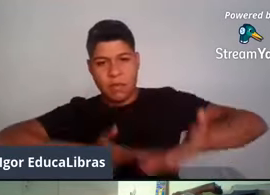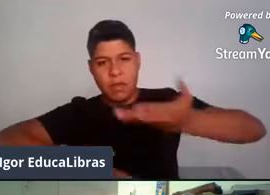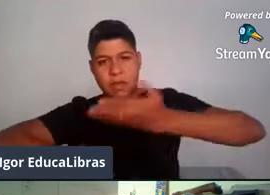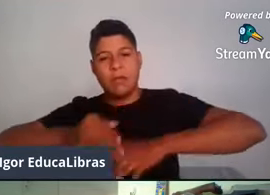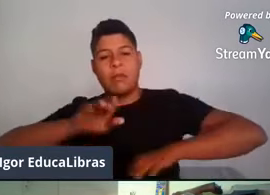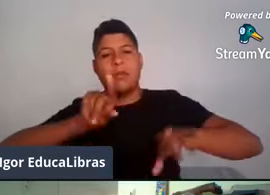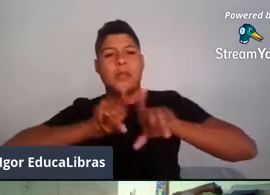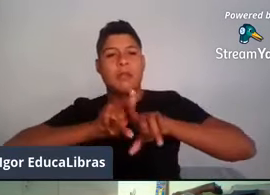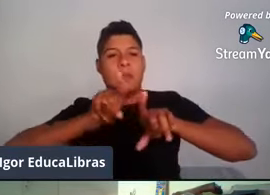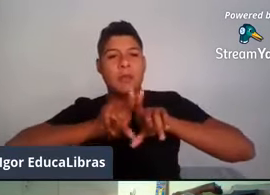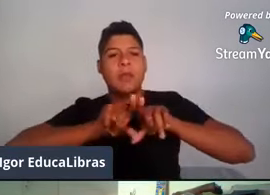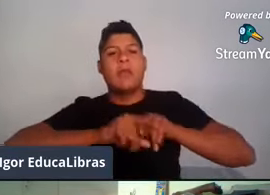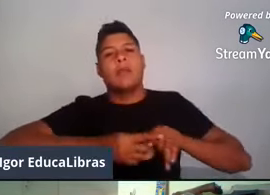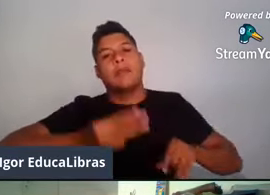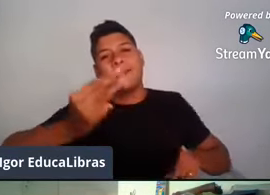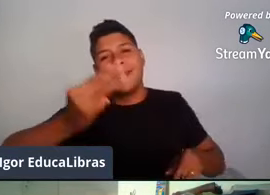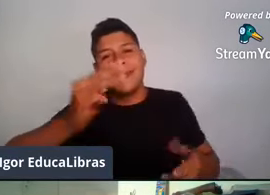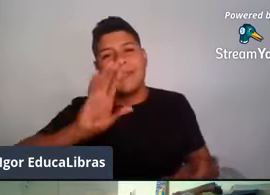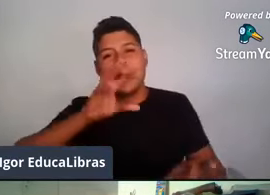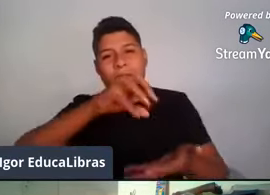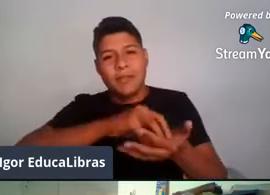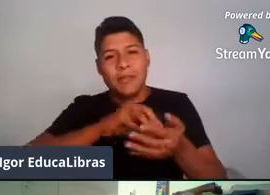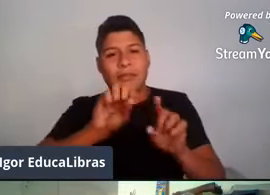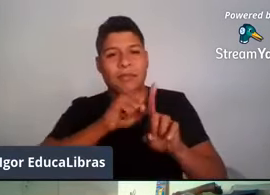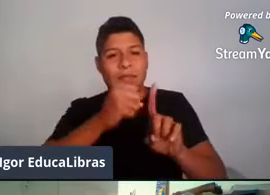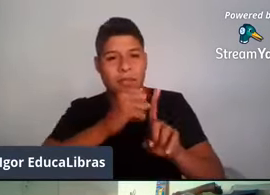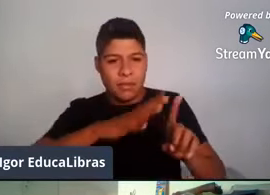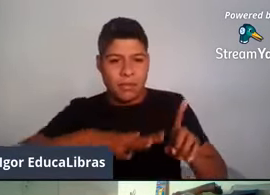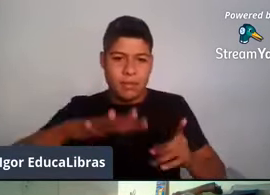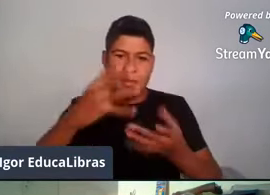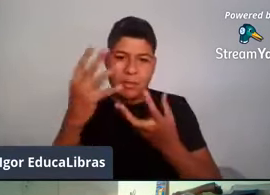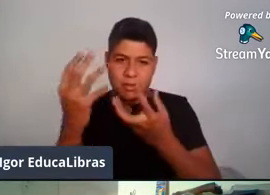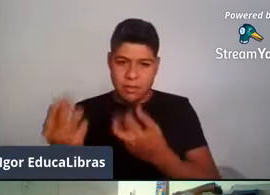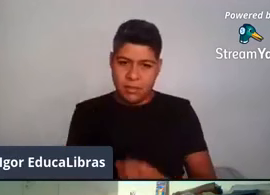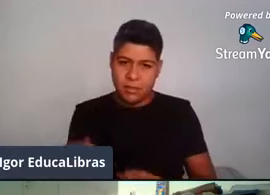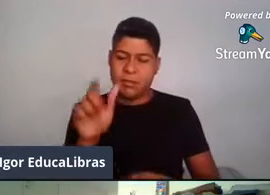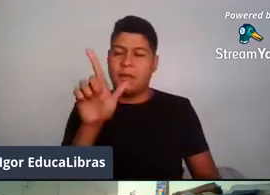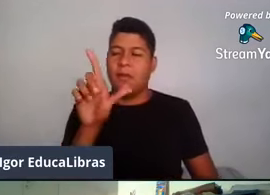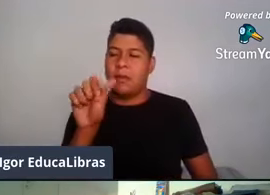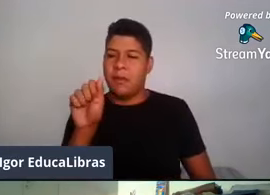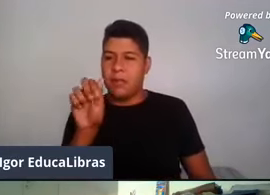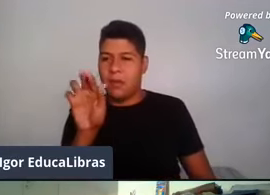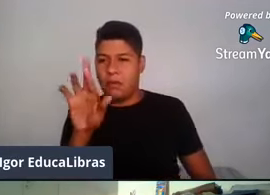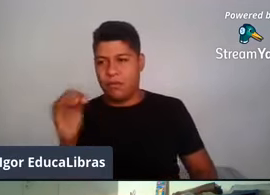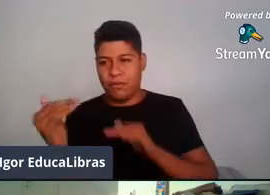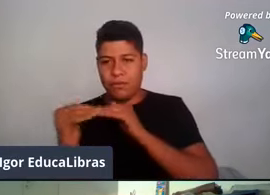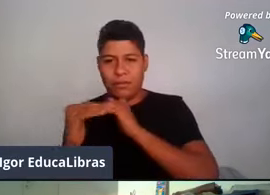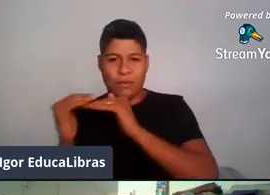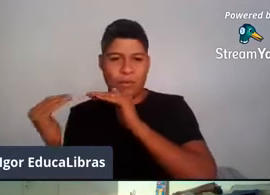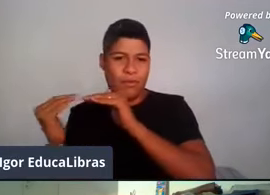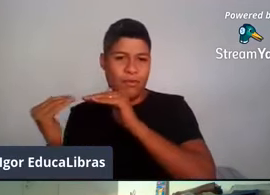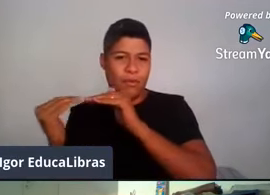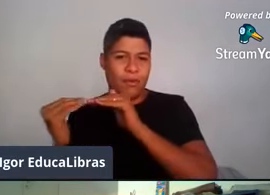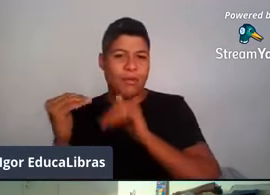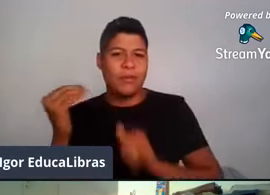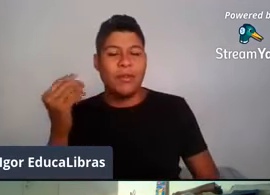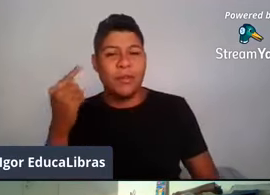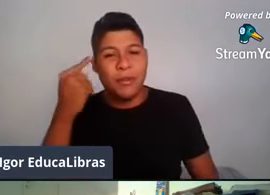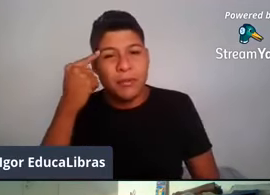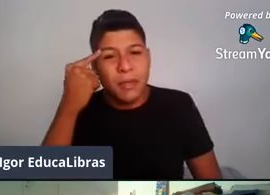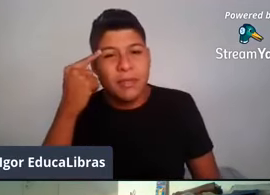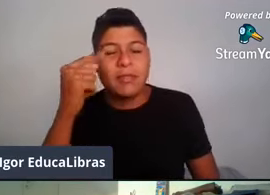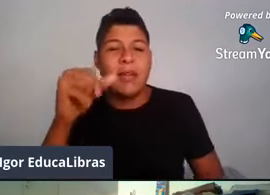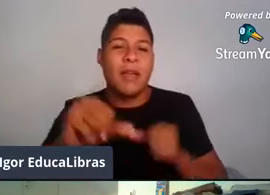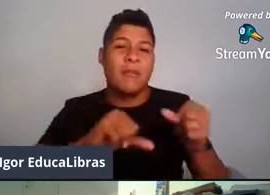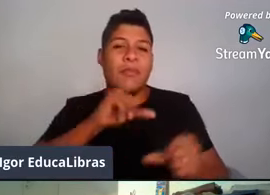com o terceiro setor, com a sociedade civil, concordo plenamente com o doutor Lauro, né, não dá para pensar mudança